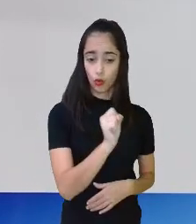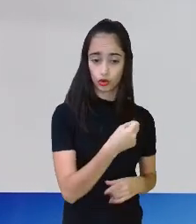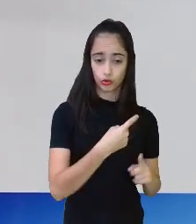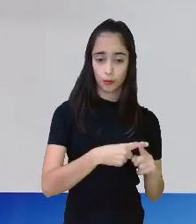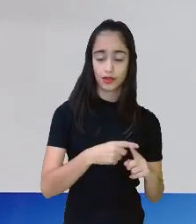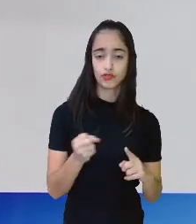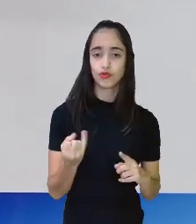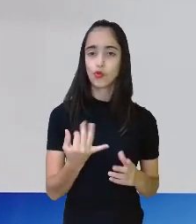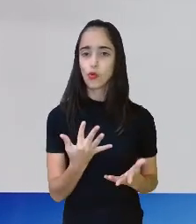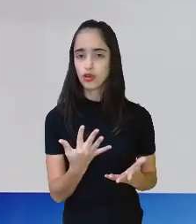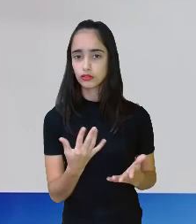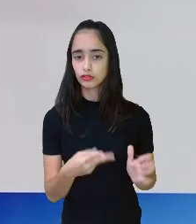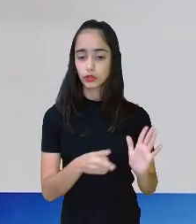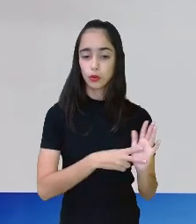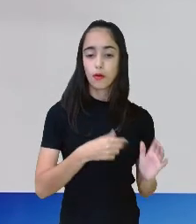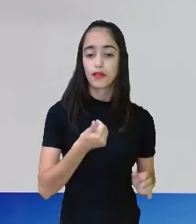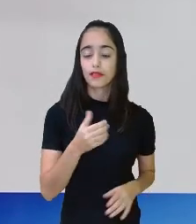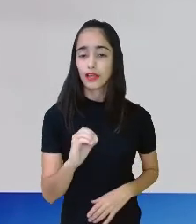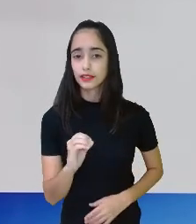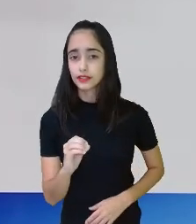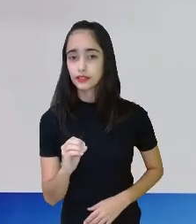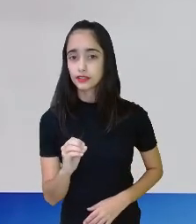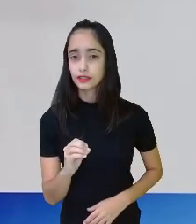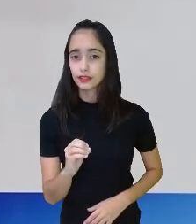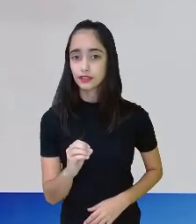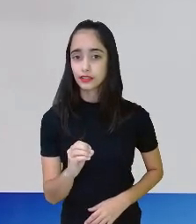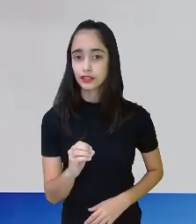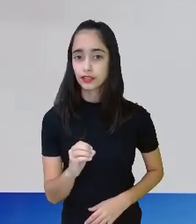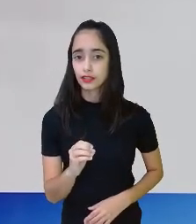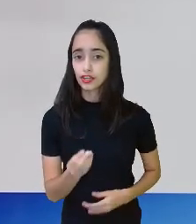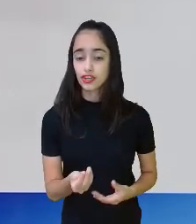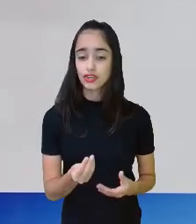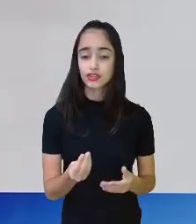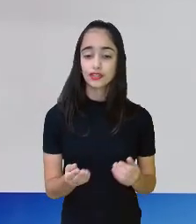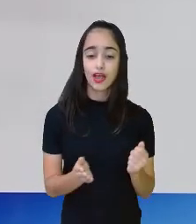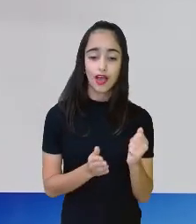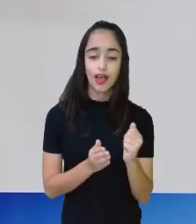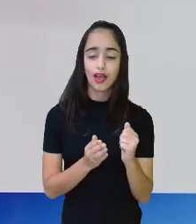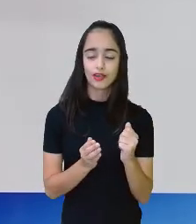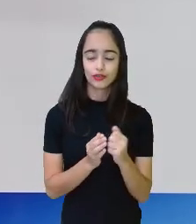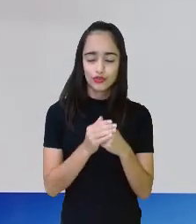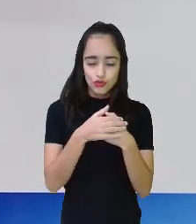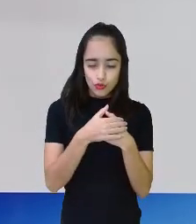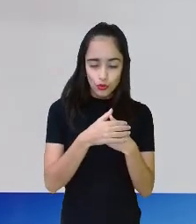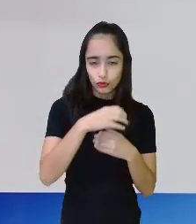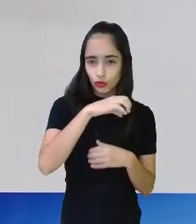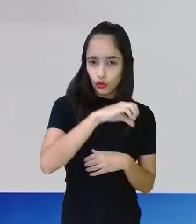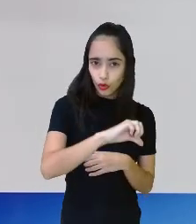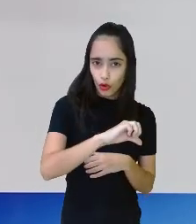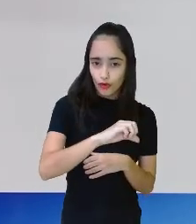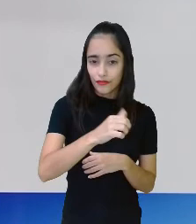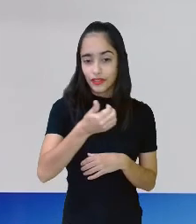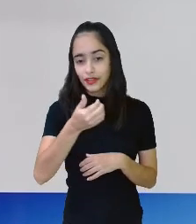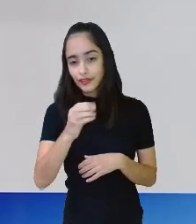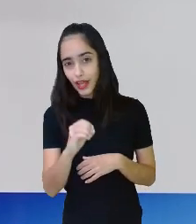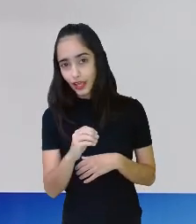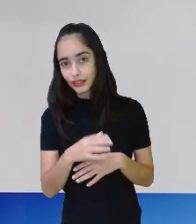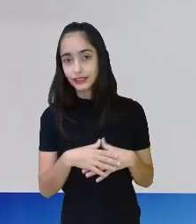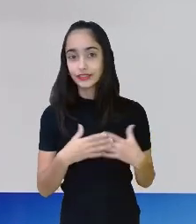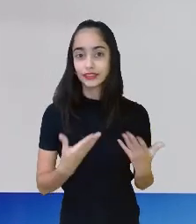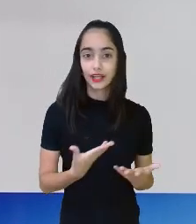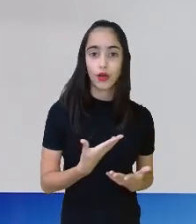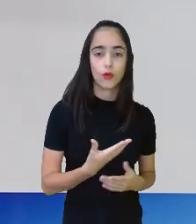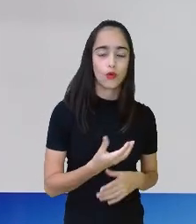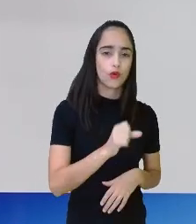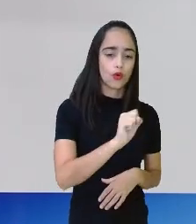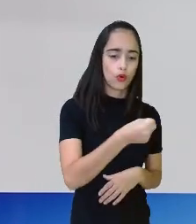dar 10? 8. Quem é que está escondido? O 9 e chego no 10. Então, 8 mais 2